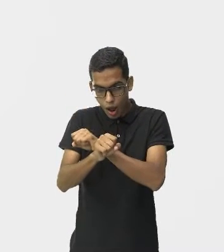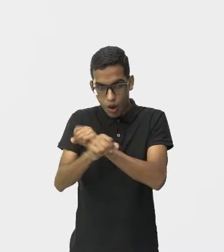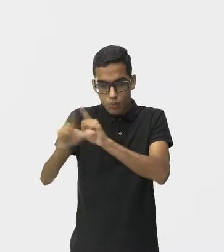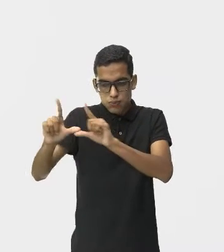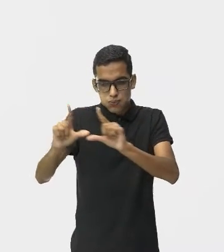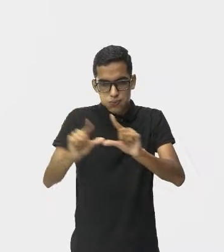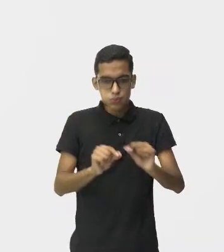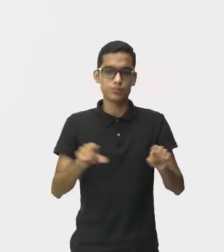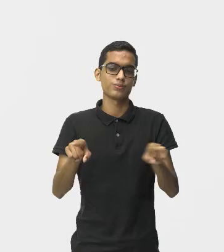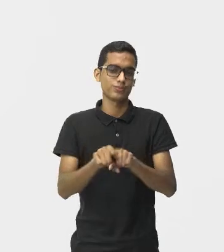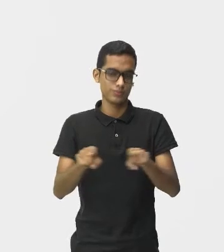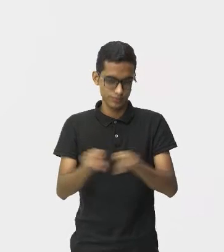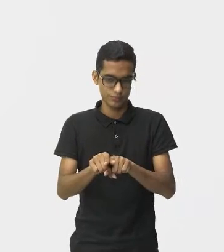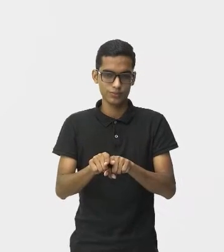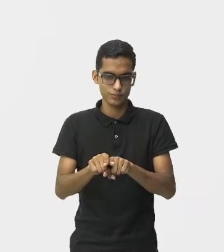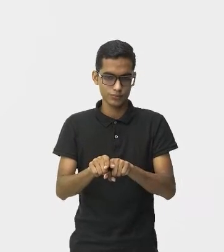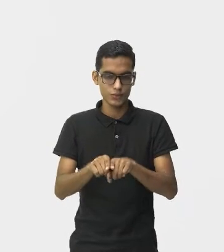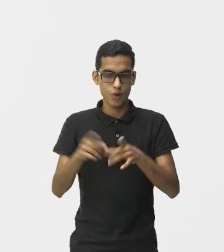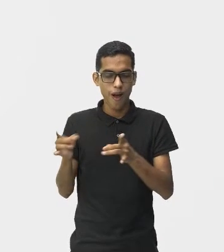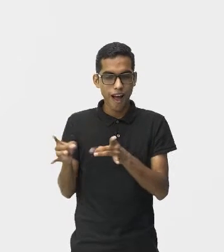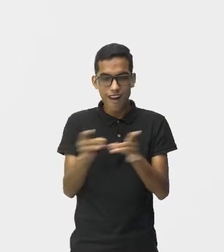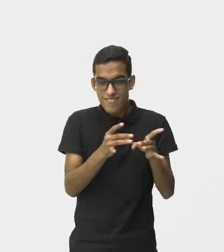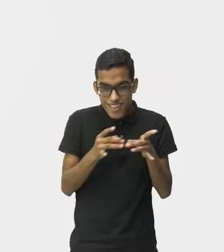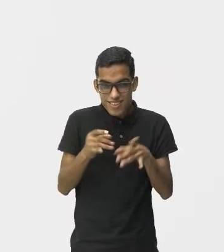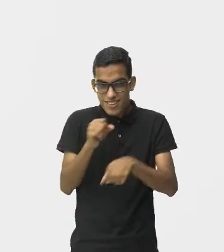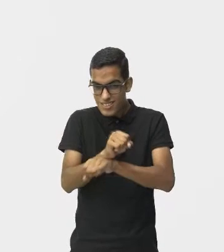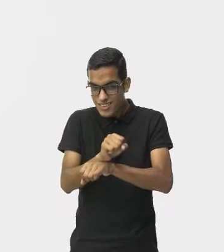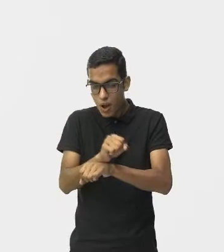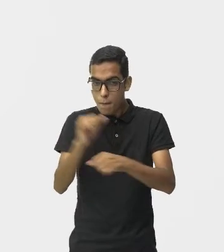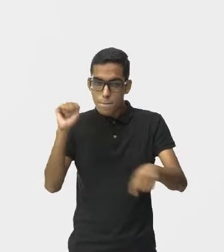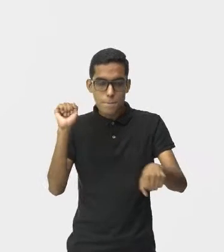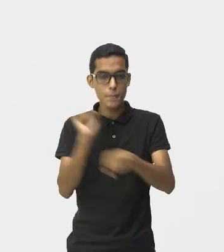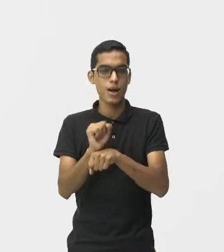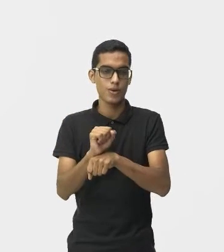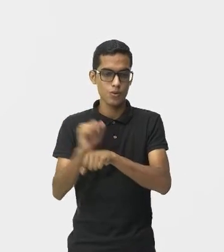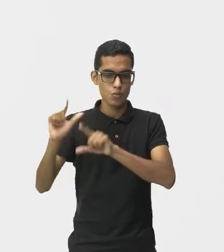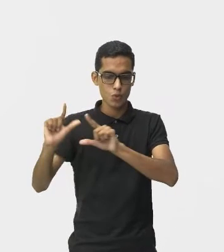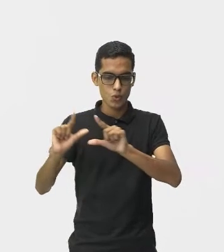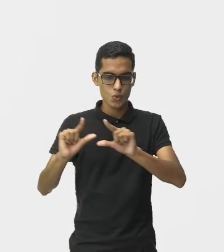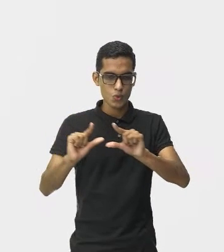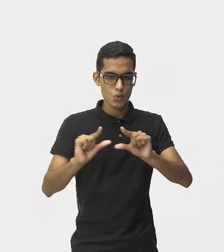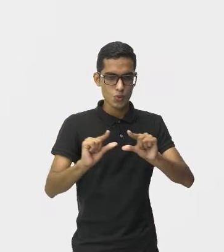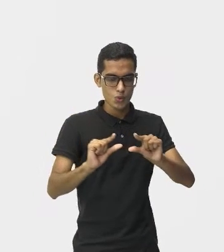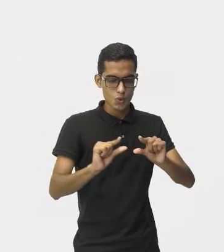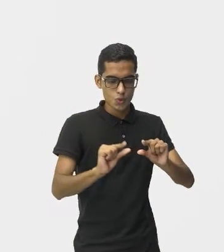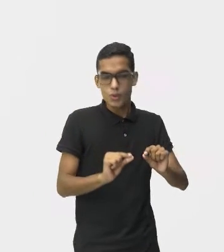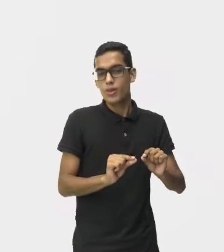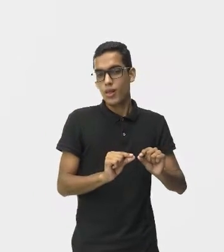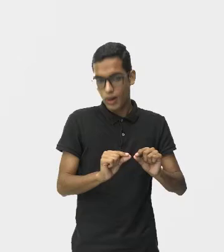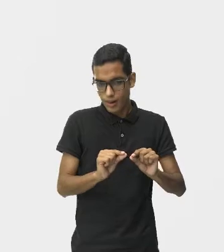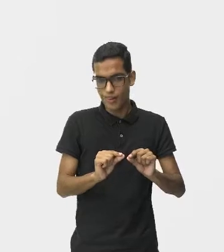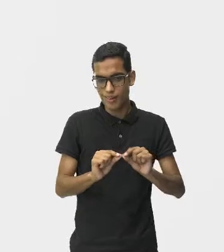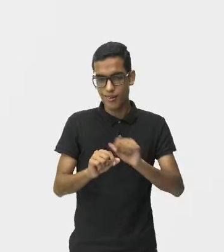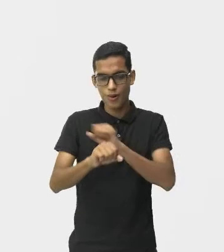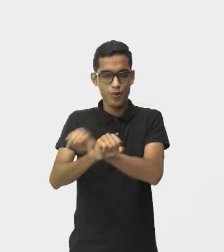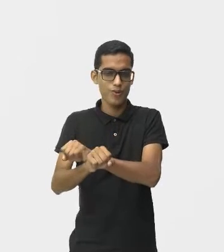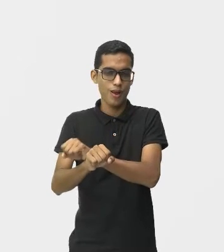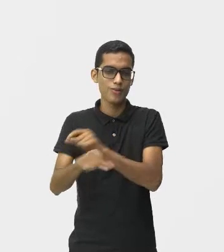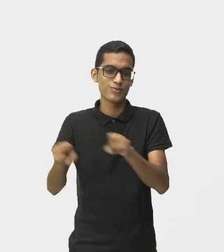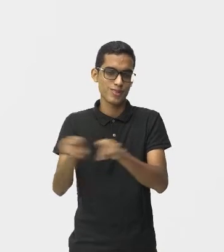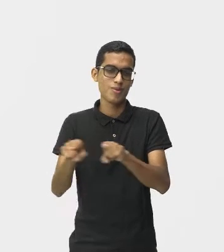territorial romana, ela cessou, e à medida que foi cessando, os escravos também foram